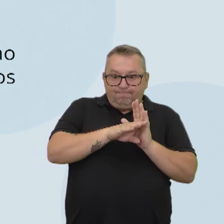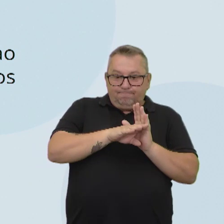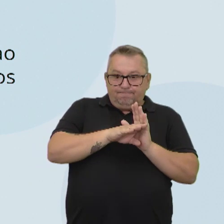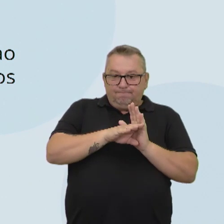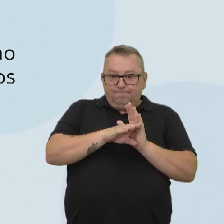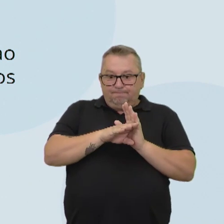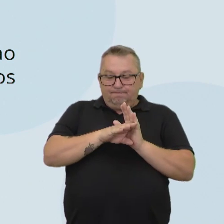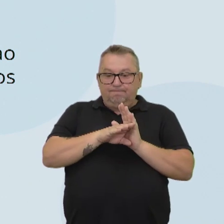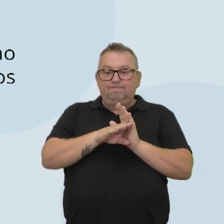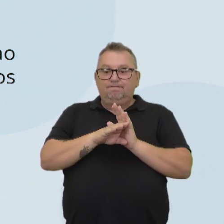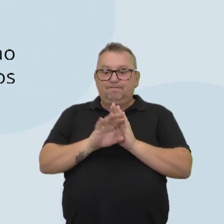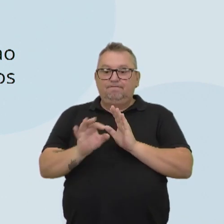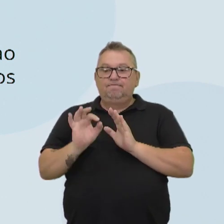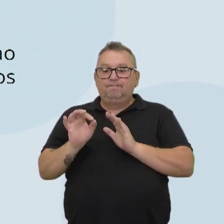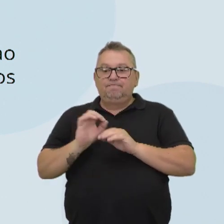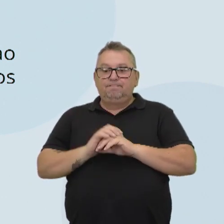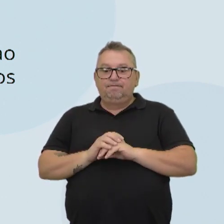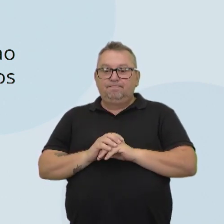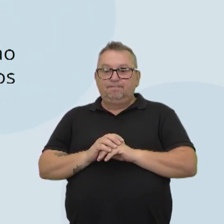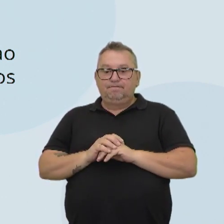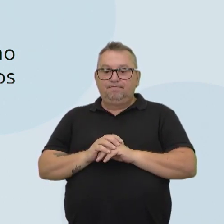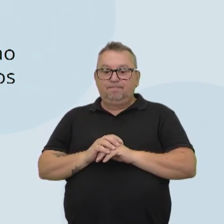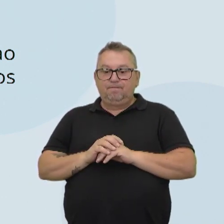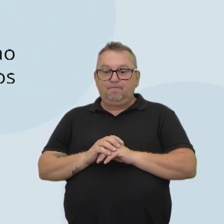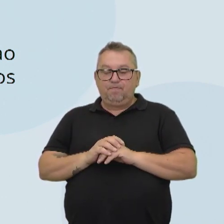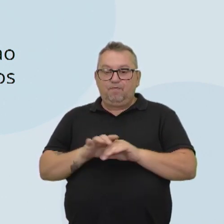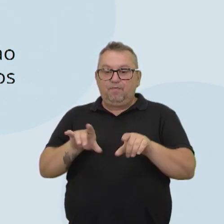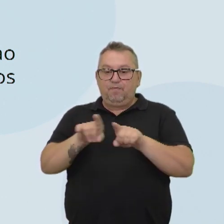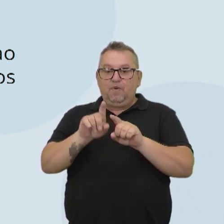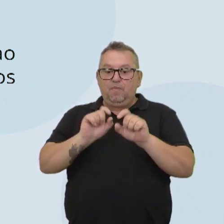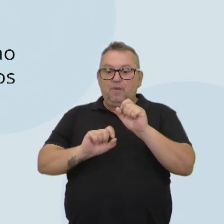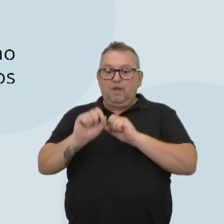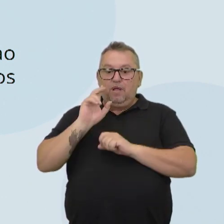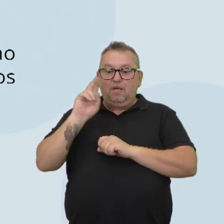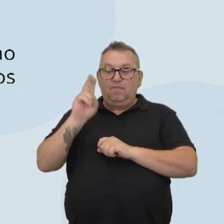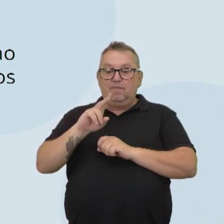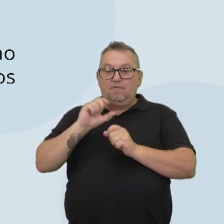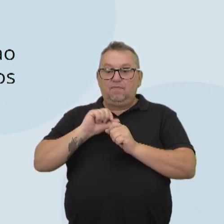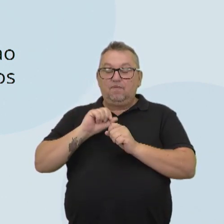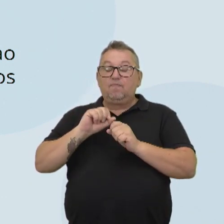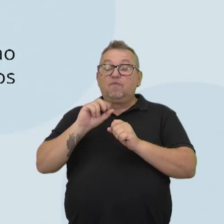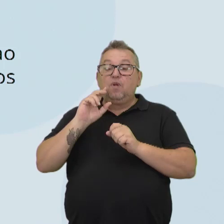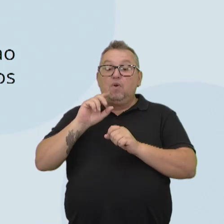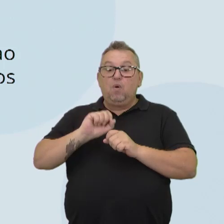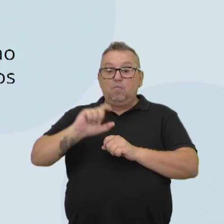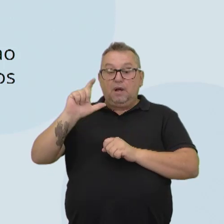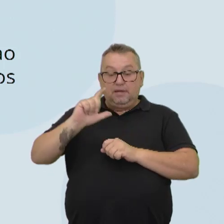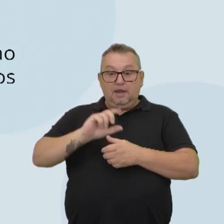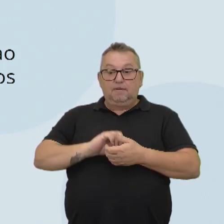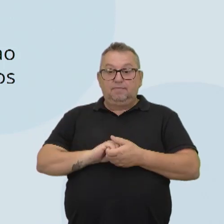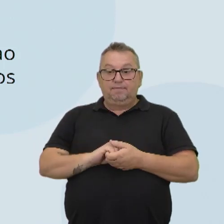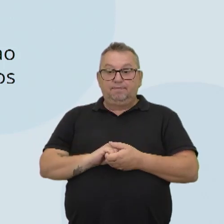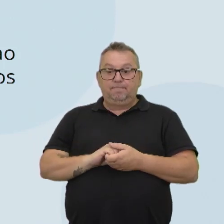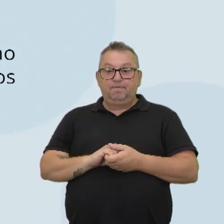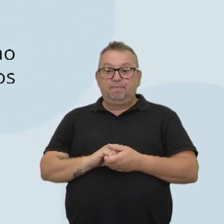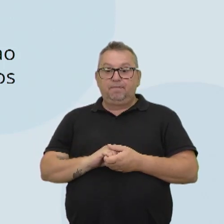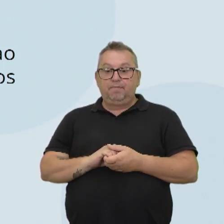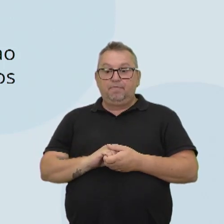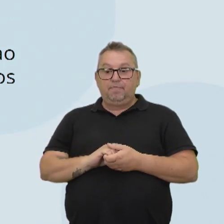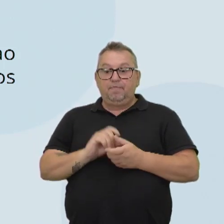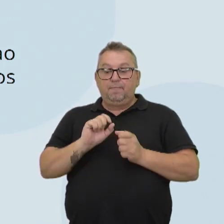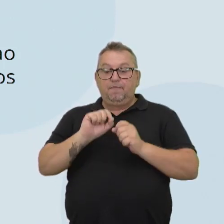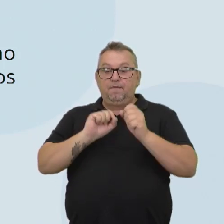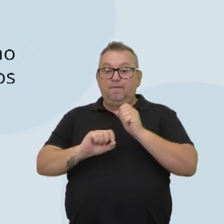Legal. aqui, ó, relação de velocidade e tempo, tá bom? Muito bem. E aí, eu vou aumentar essa velocidade aí. Tá bom. bom. Vou aumentar essa